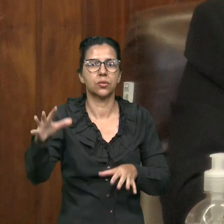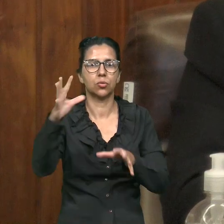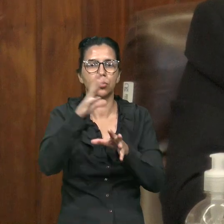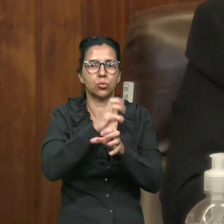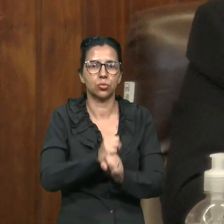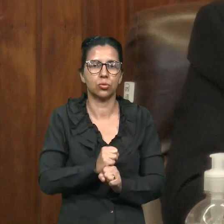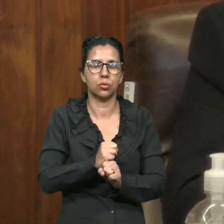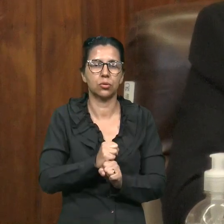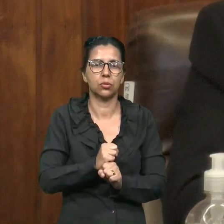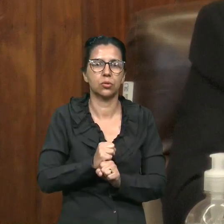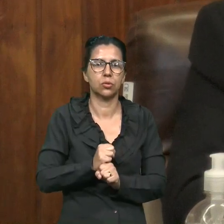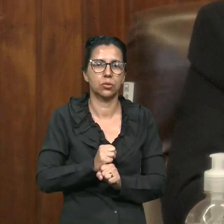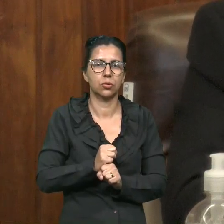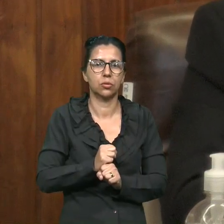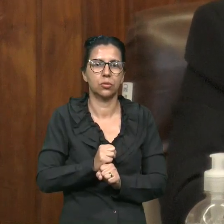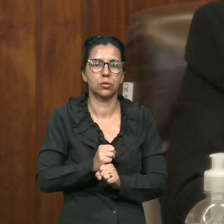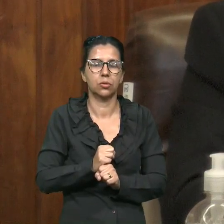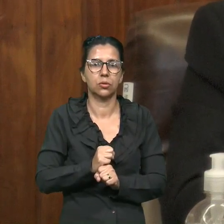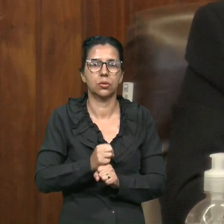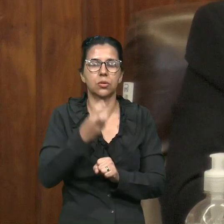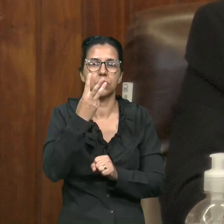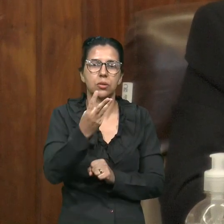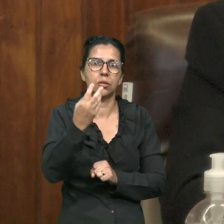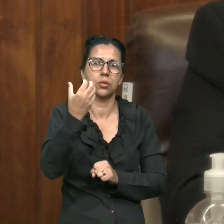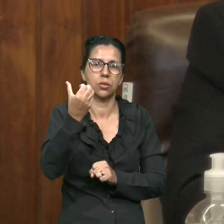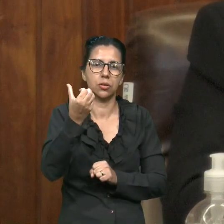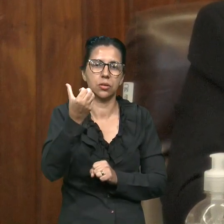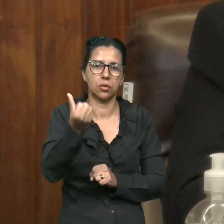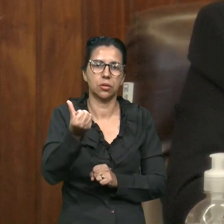R$ 37.291,36. Valor total até o momento,